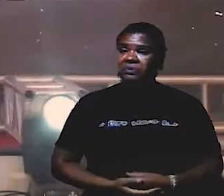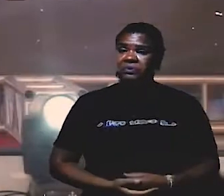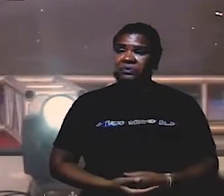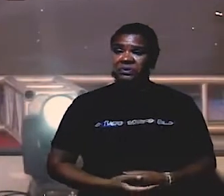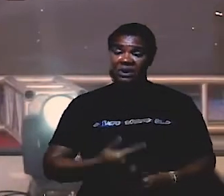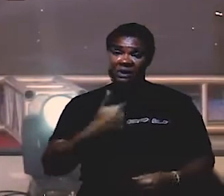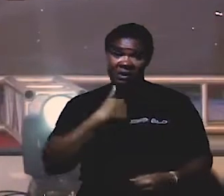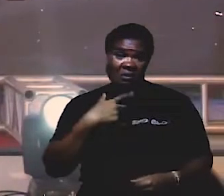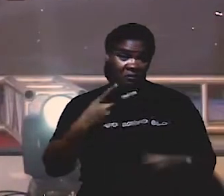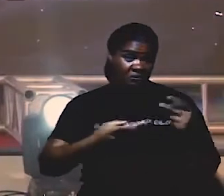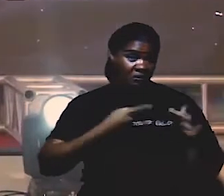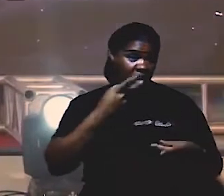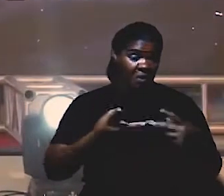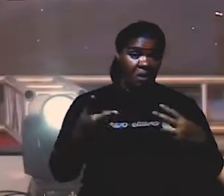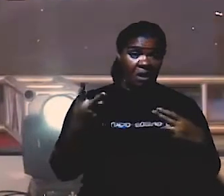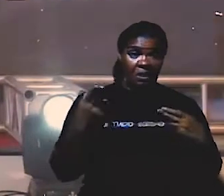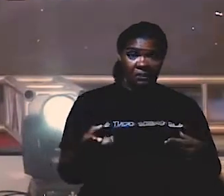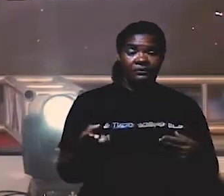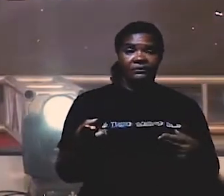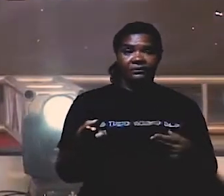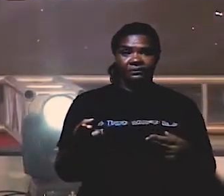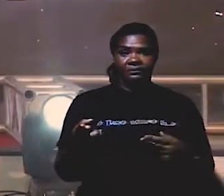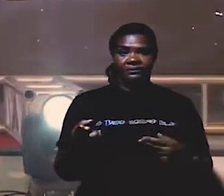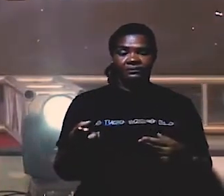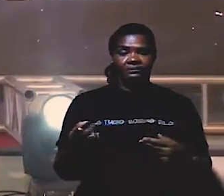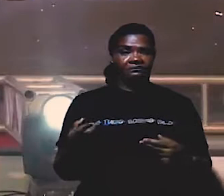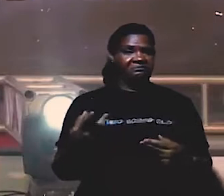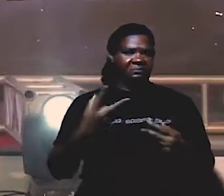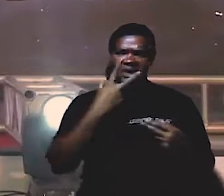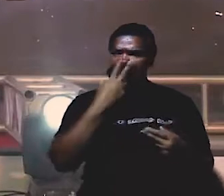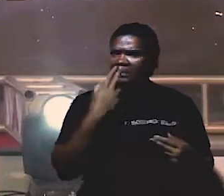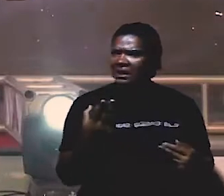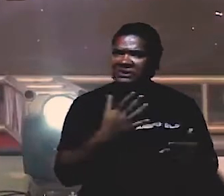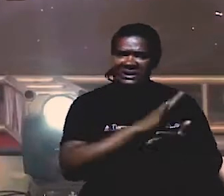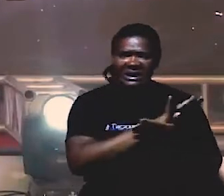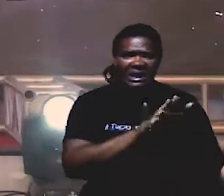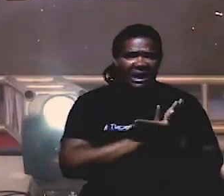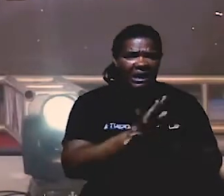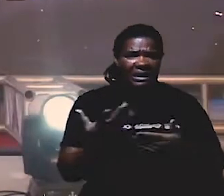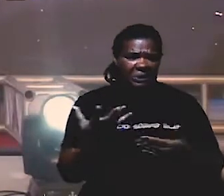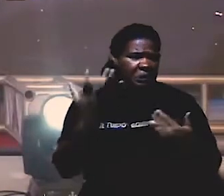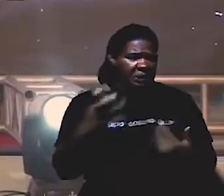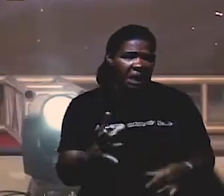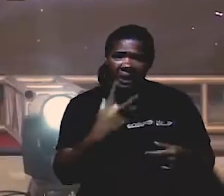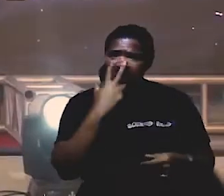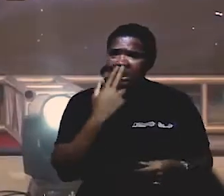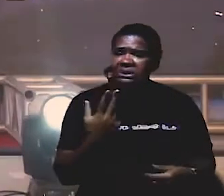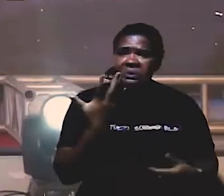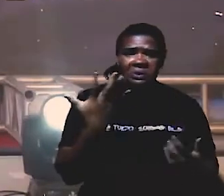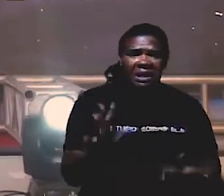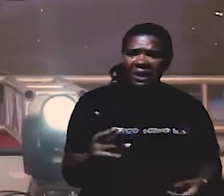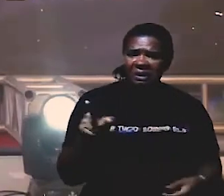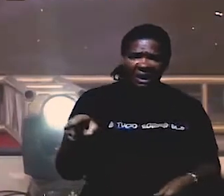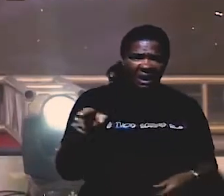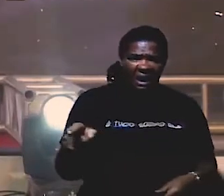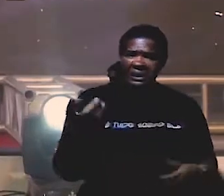Eu não falo como ele. Ah, eu nem pareço com ele. E nem quero parecer com